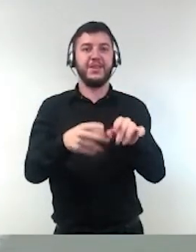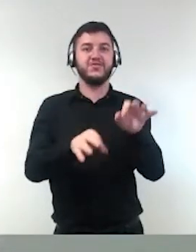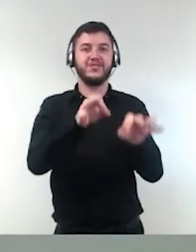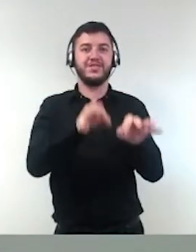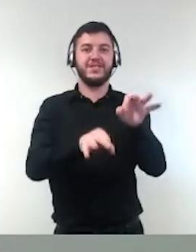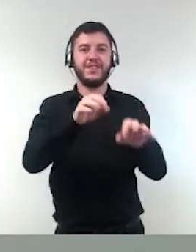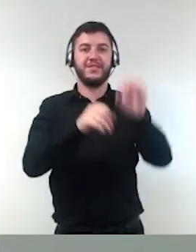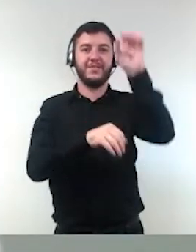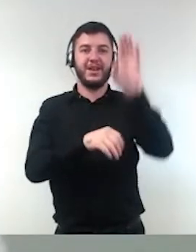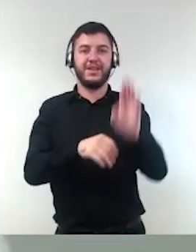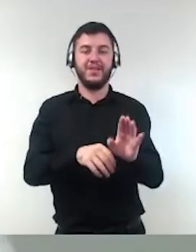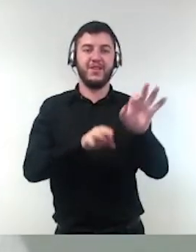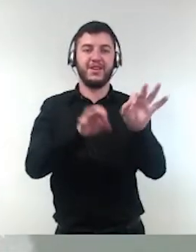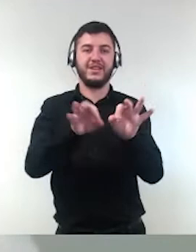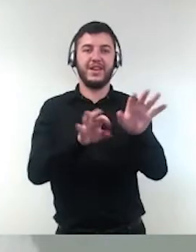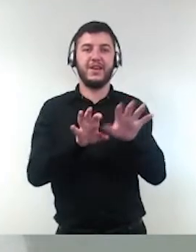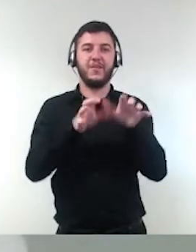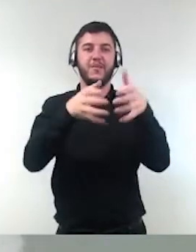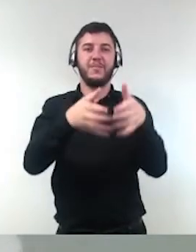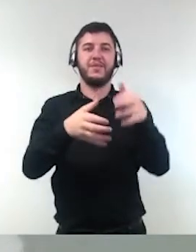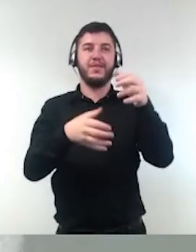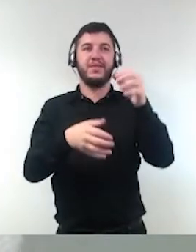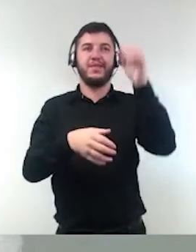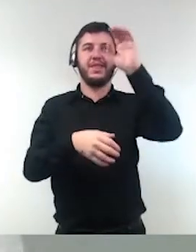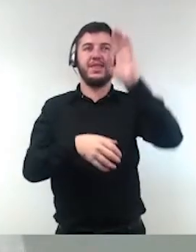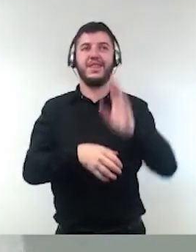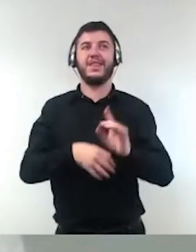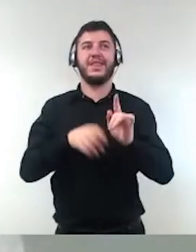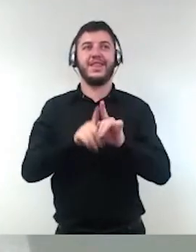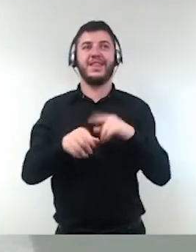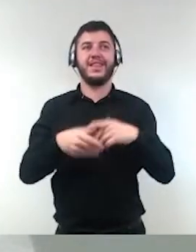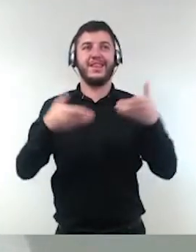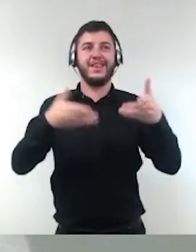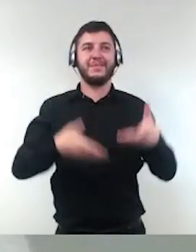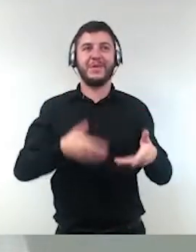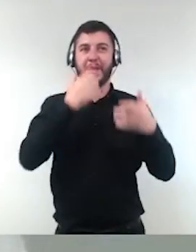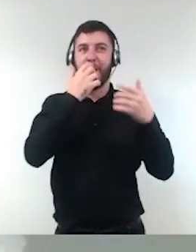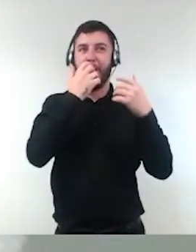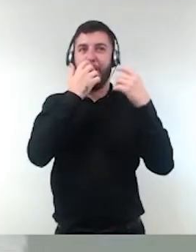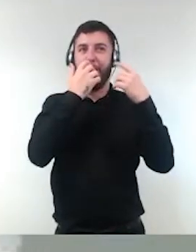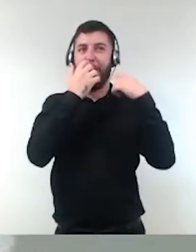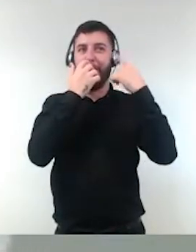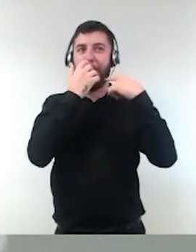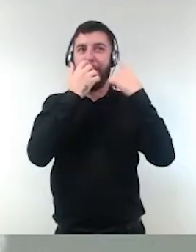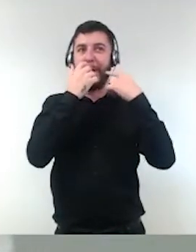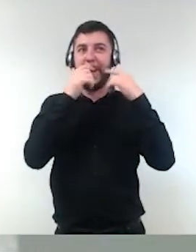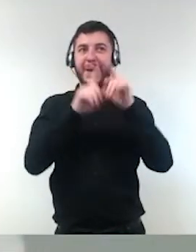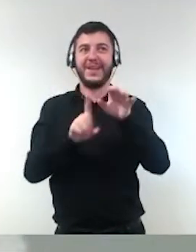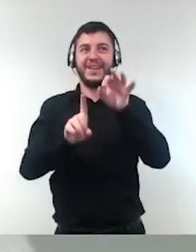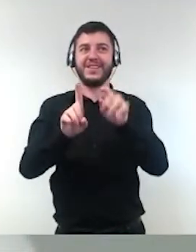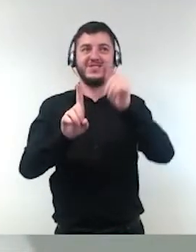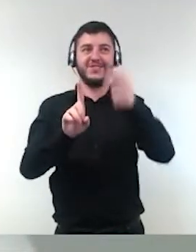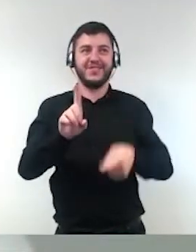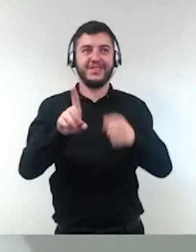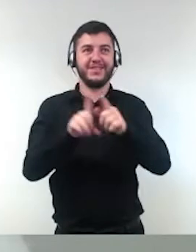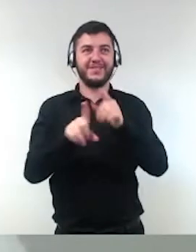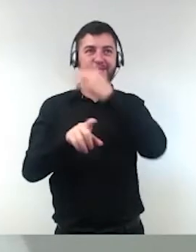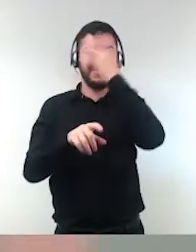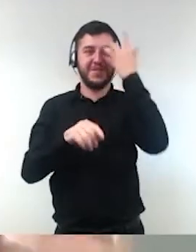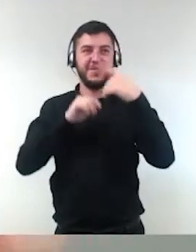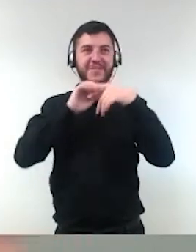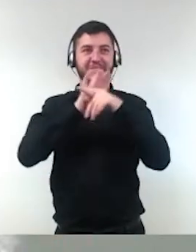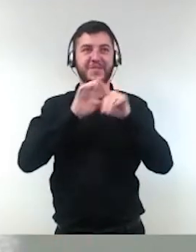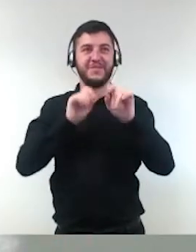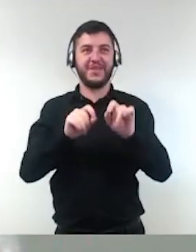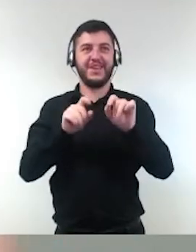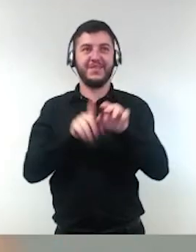comitês regionais e nacional, com a participação de magistrados, de advogados, de membros do Ministério Público e da Defensoria,